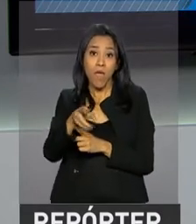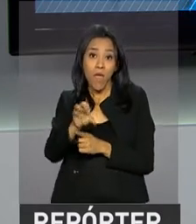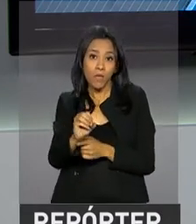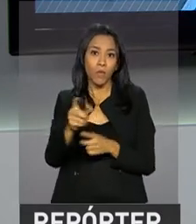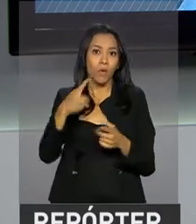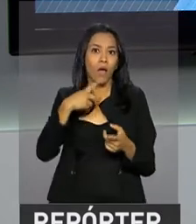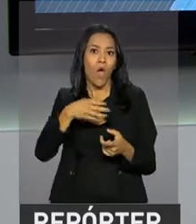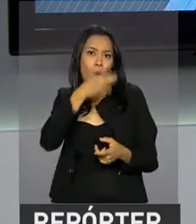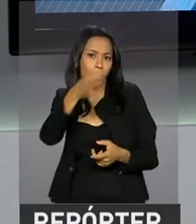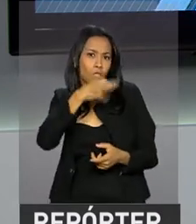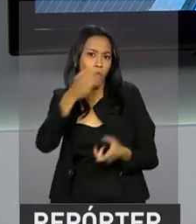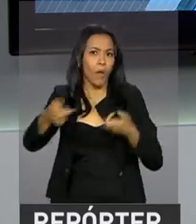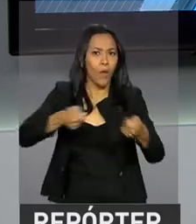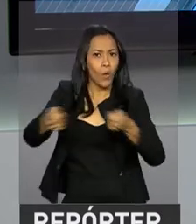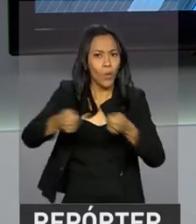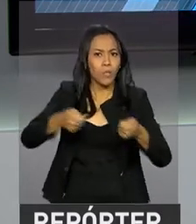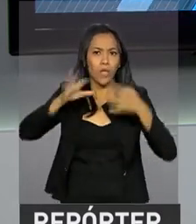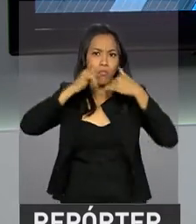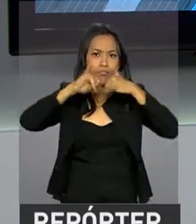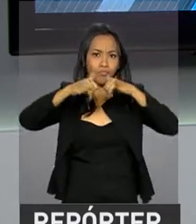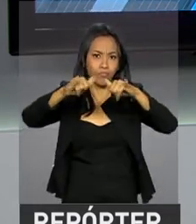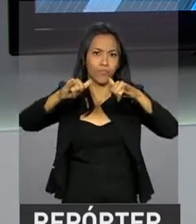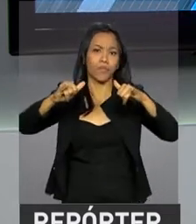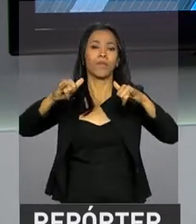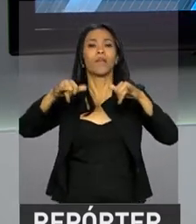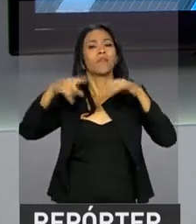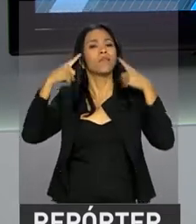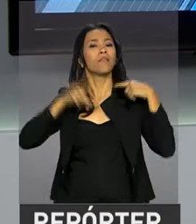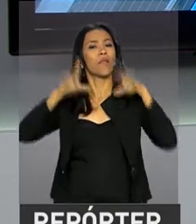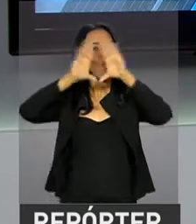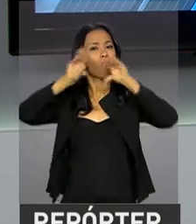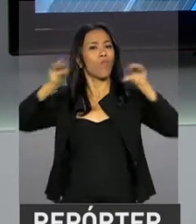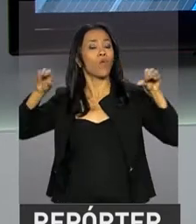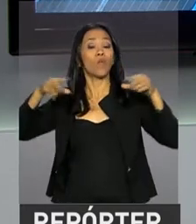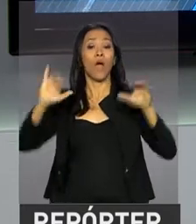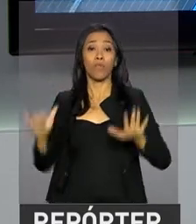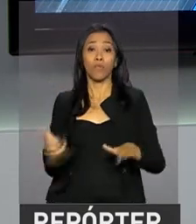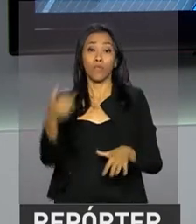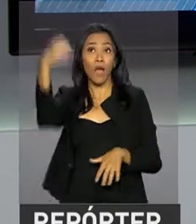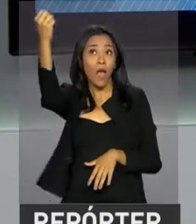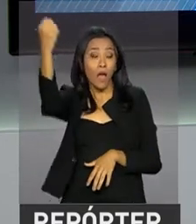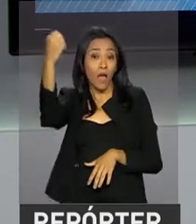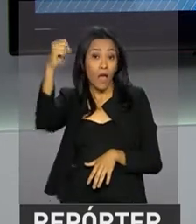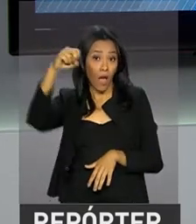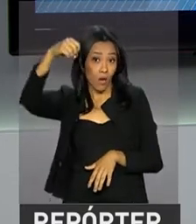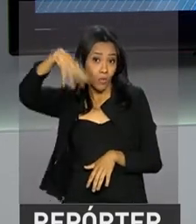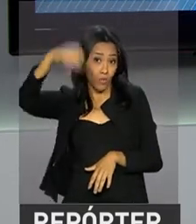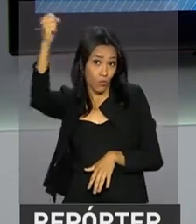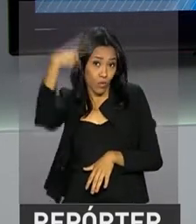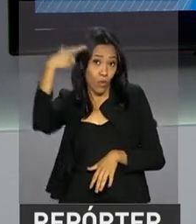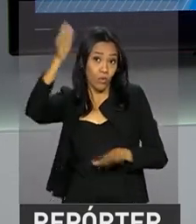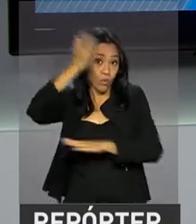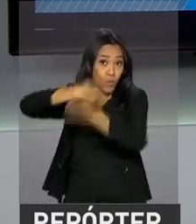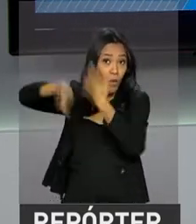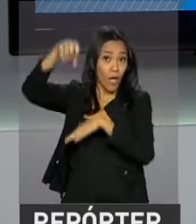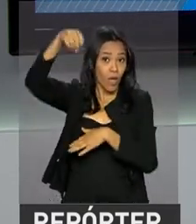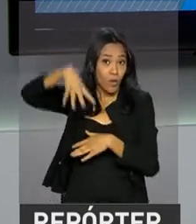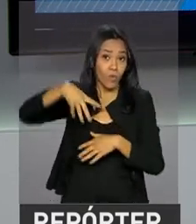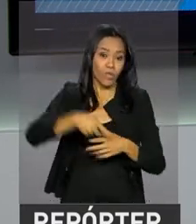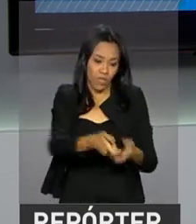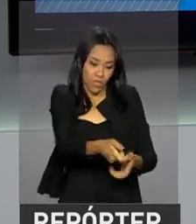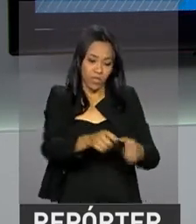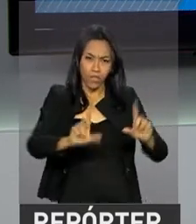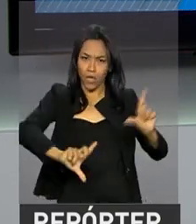energia sem ter de abrir mão do conforto aproveitar a luz natural do horário de verão trocar lâmpadas desligar aparelhos da tomada